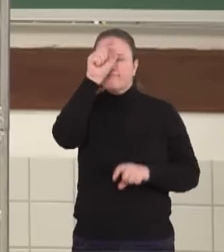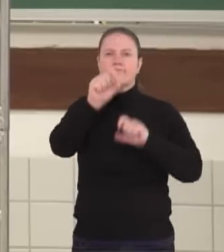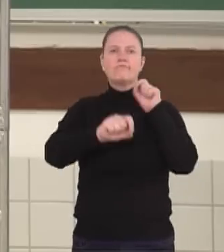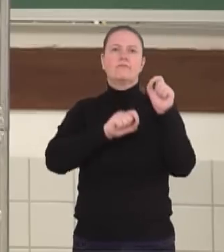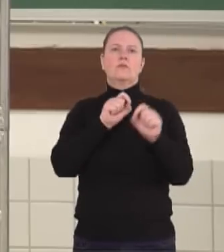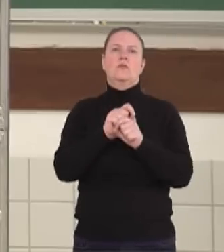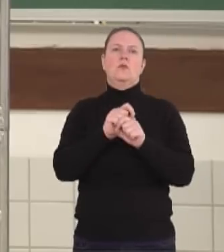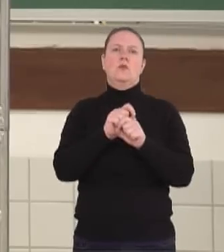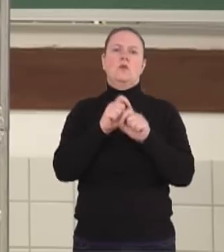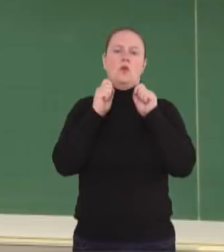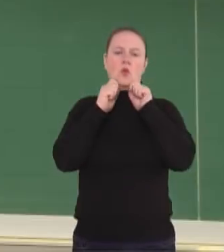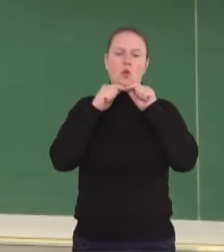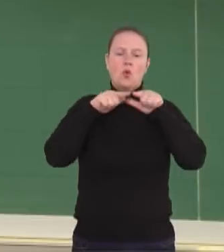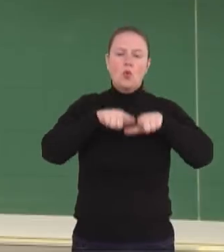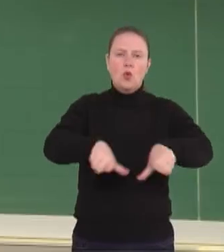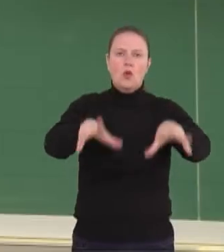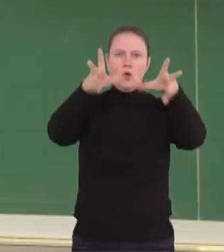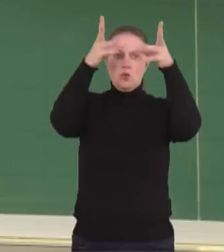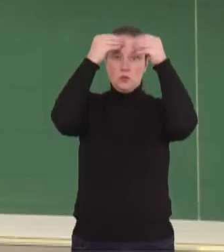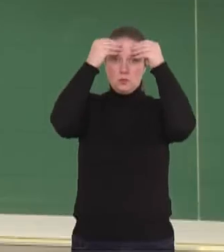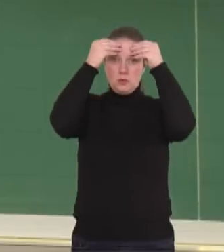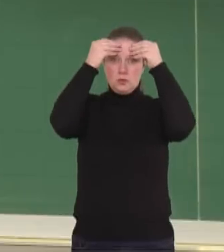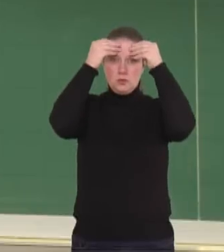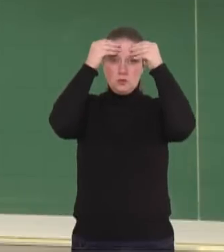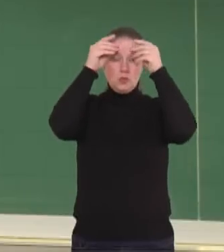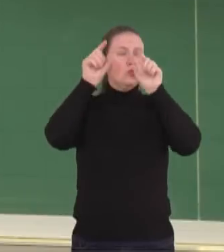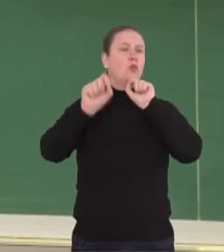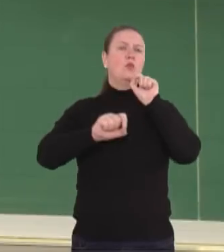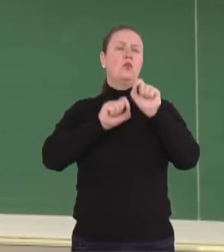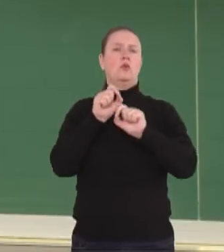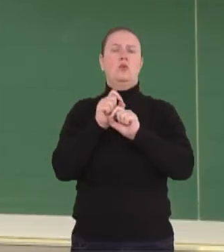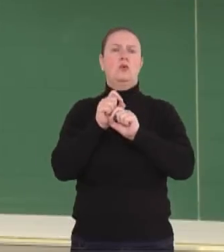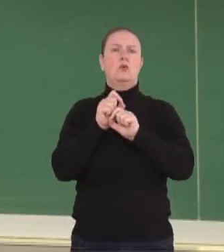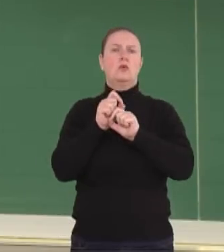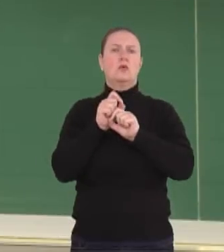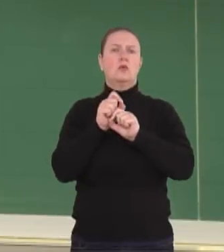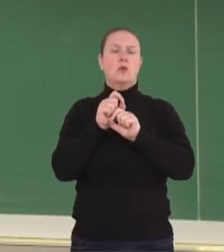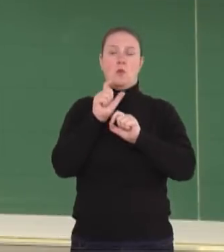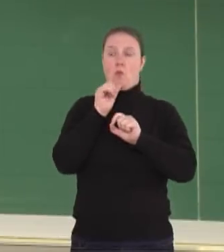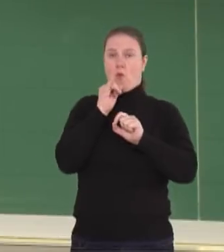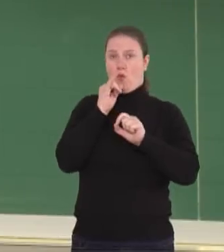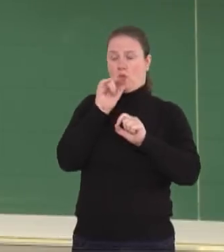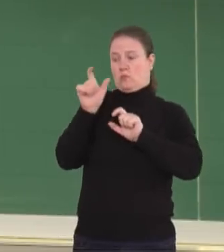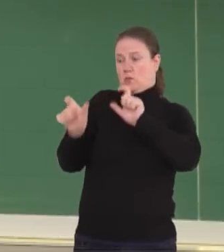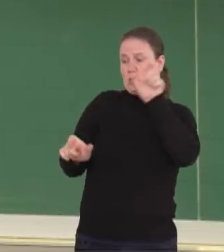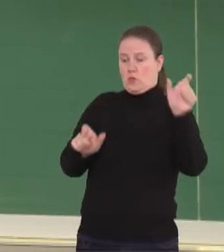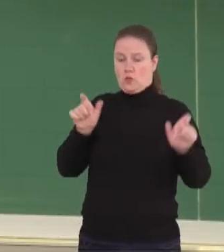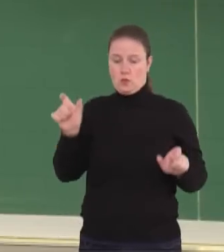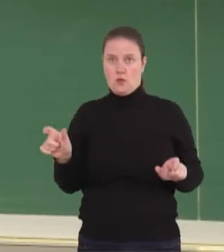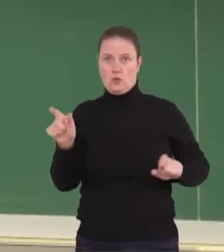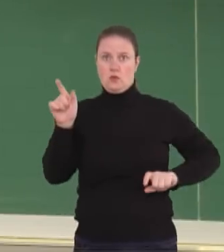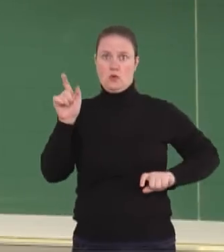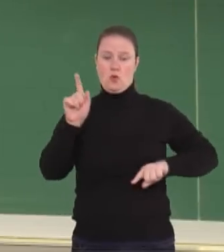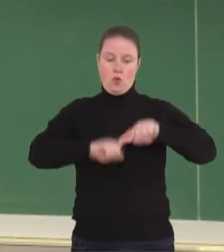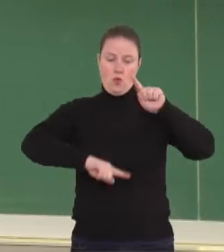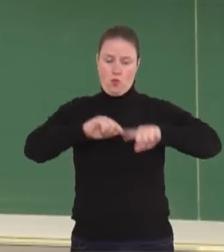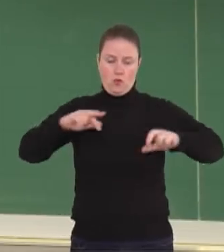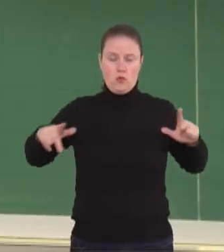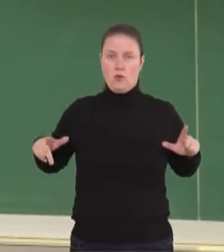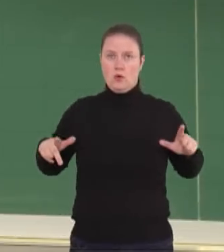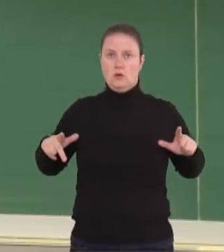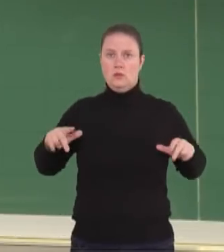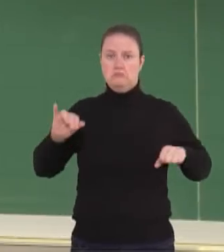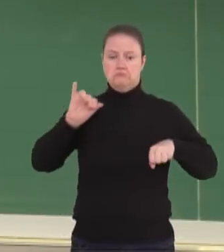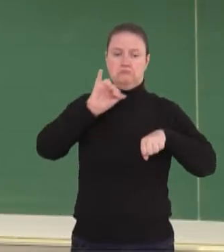O que é uma linguagem figurada lá? A personificação. Lembram personificação, quando a gente atribui vida a seres inanimados?